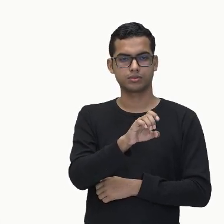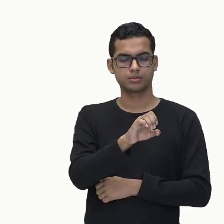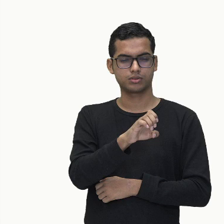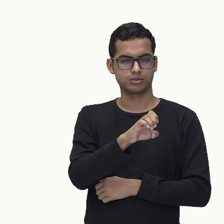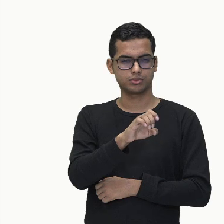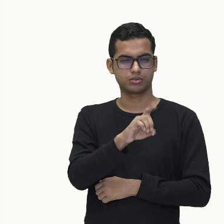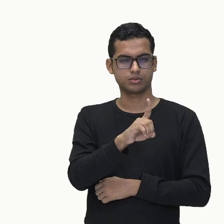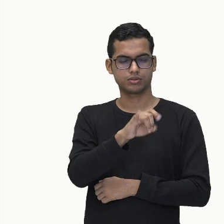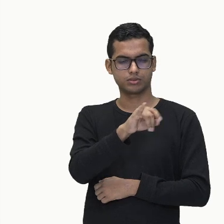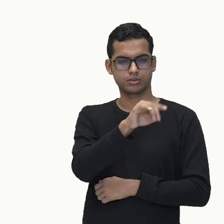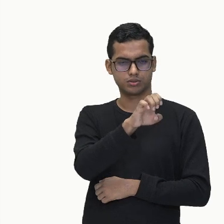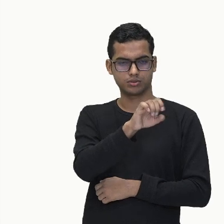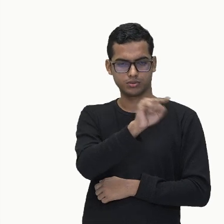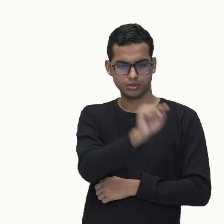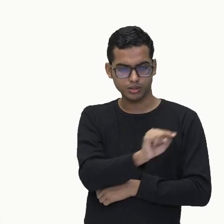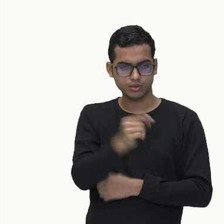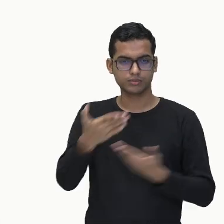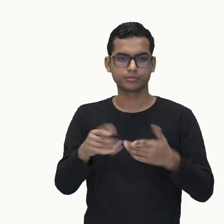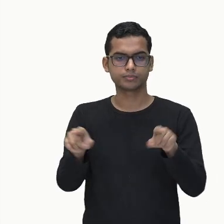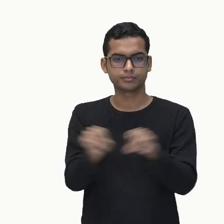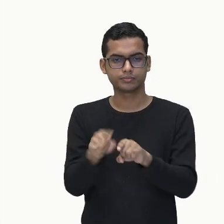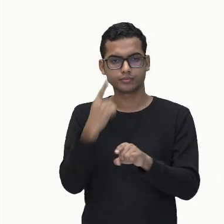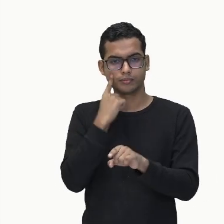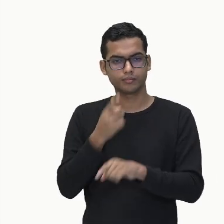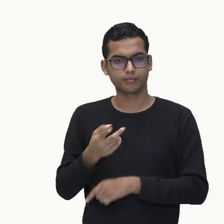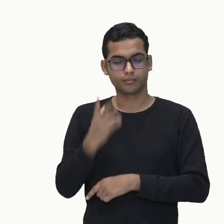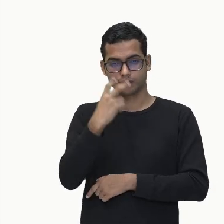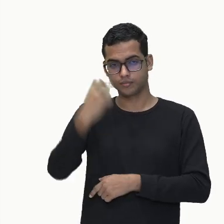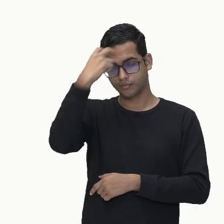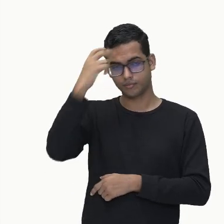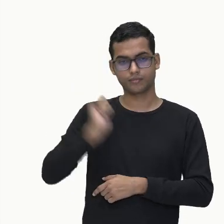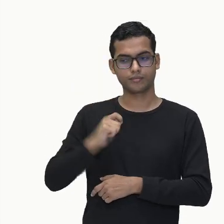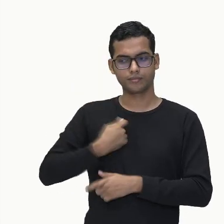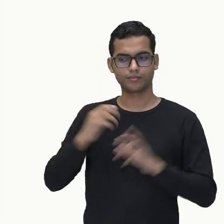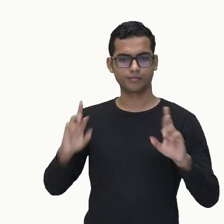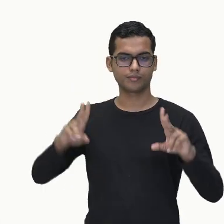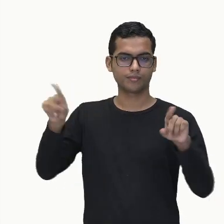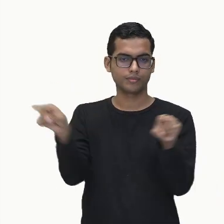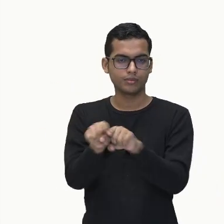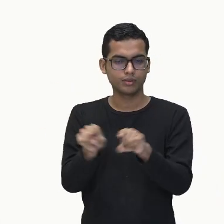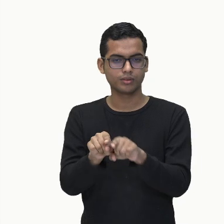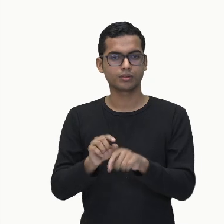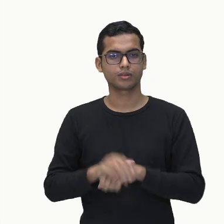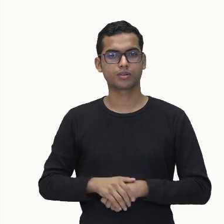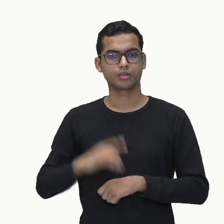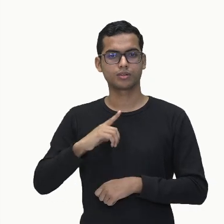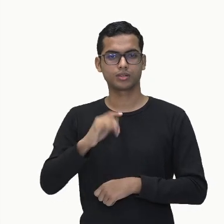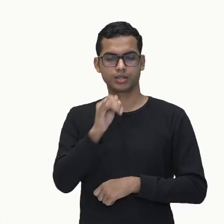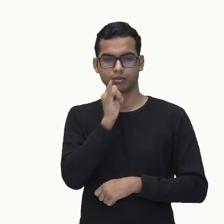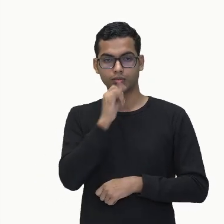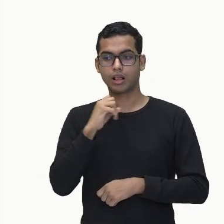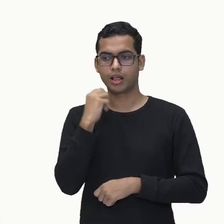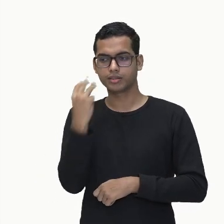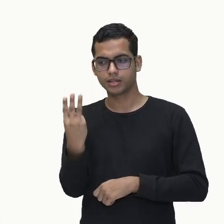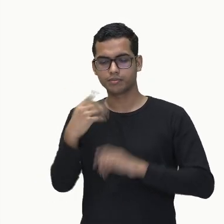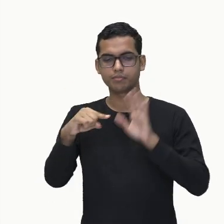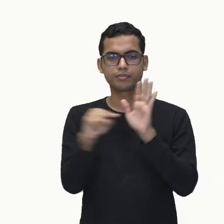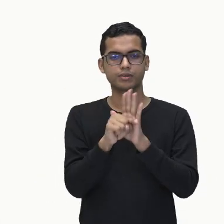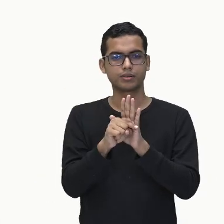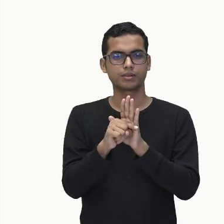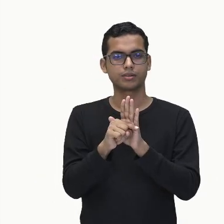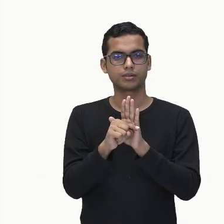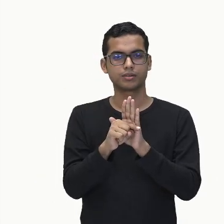10 São 2:50 é assim que se fala na cultura hispânica seja na Espanha no Paraguai na Argentina no México